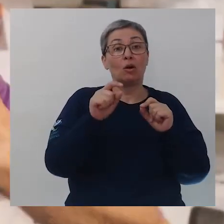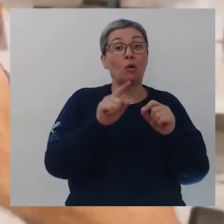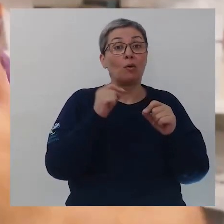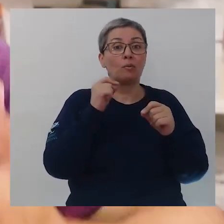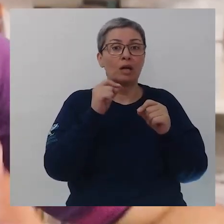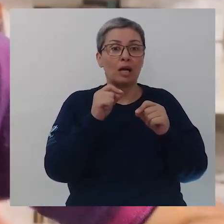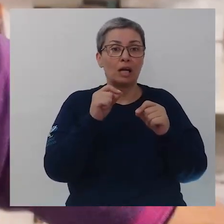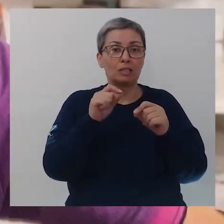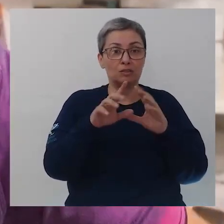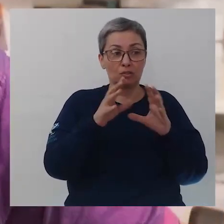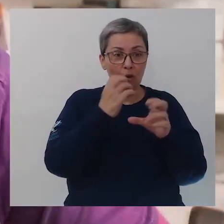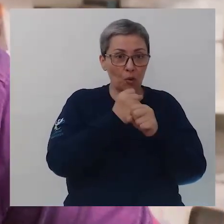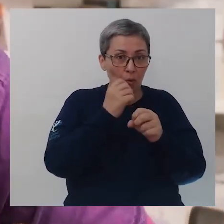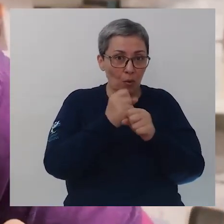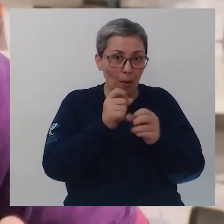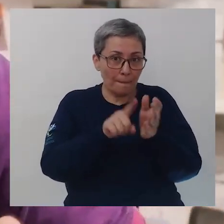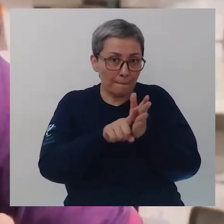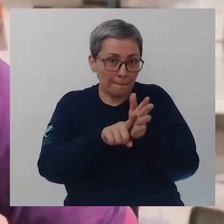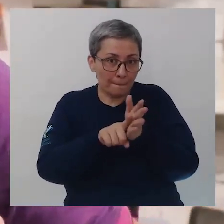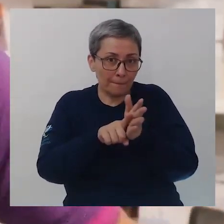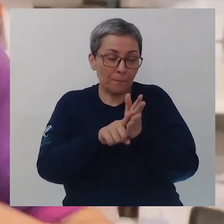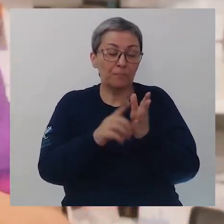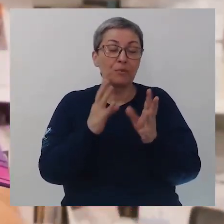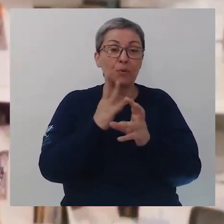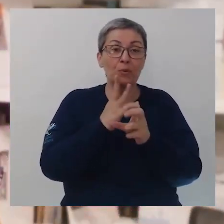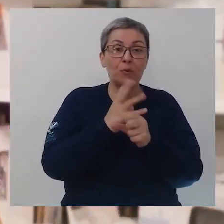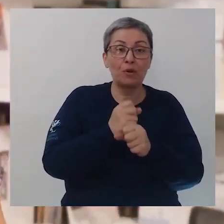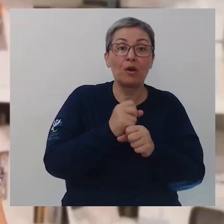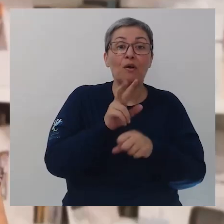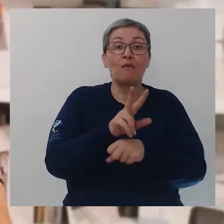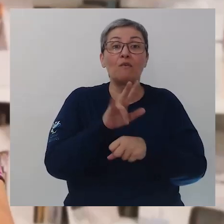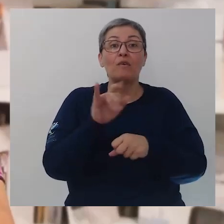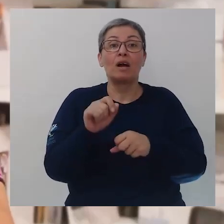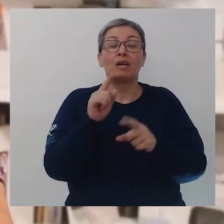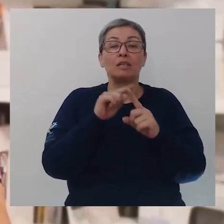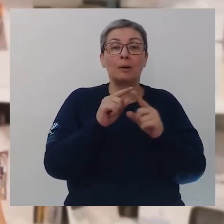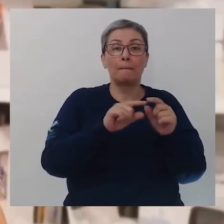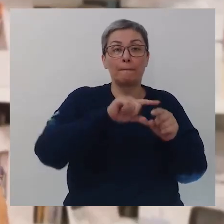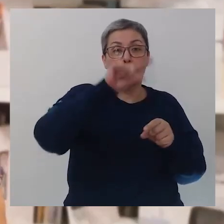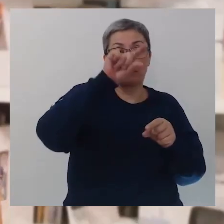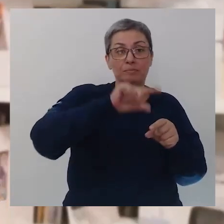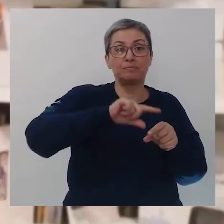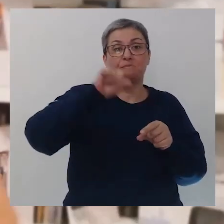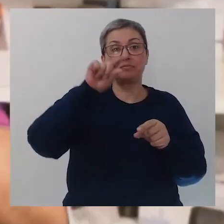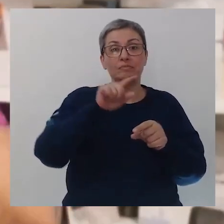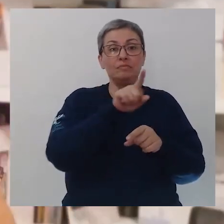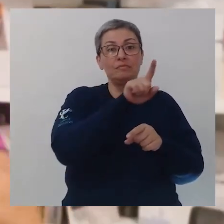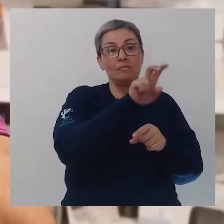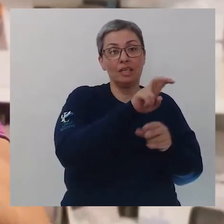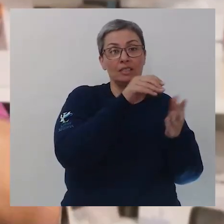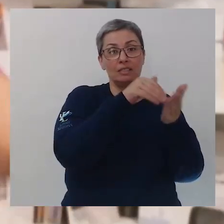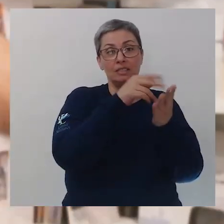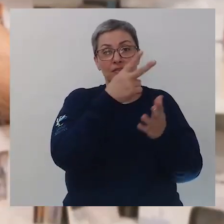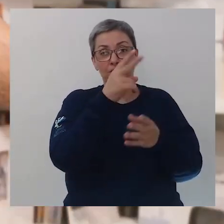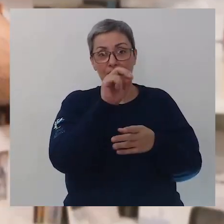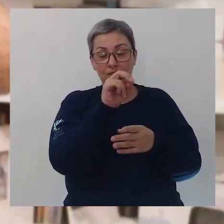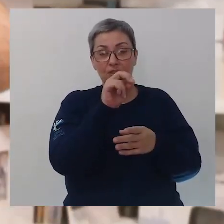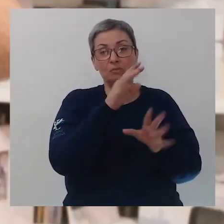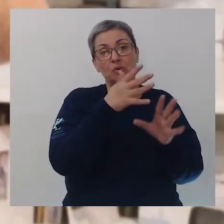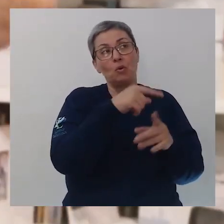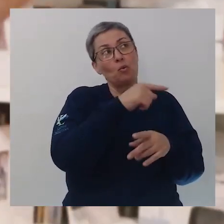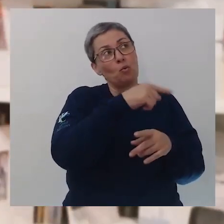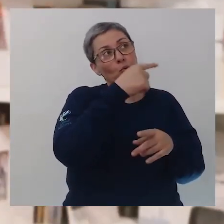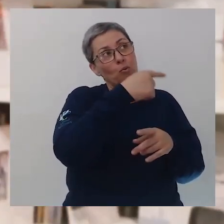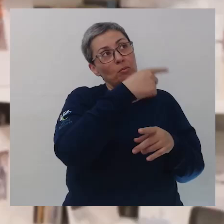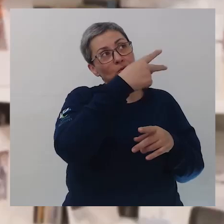sua coleta de dados, você vai conseguir colocar lá, de 15 a 20, eu tenho 1,